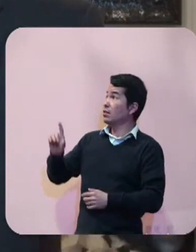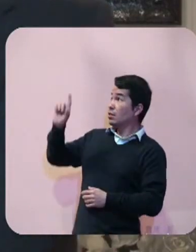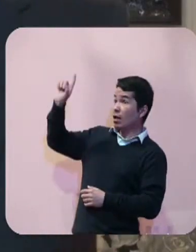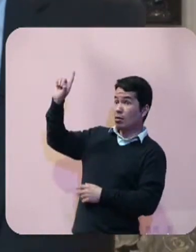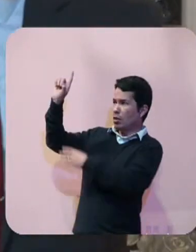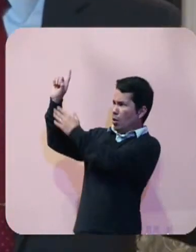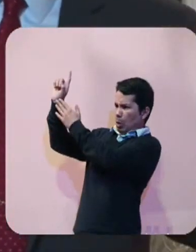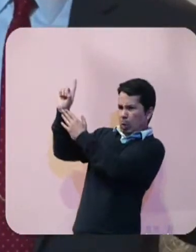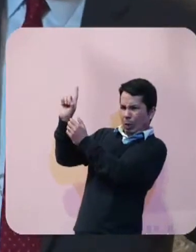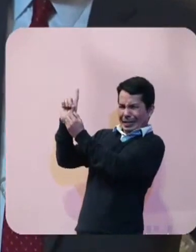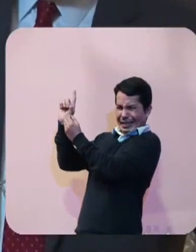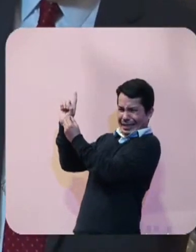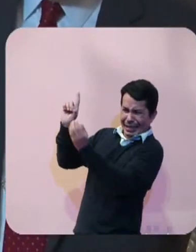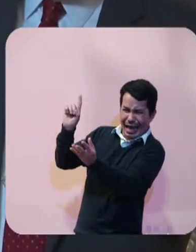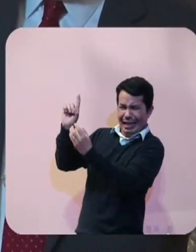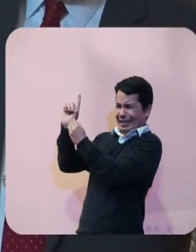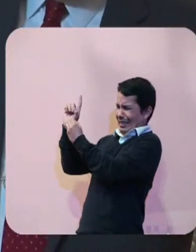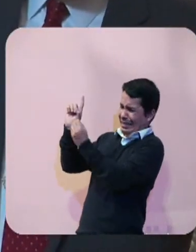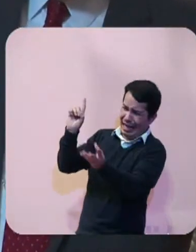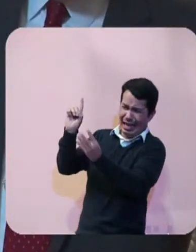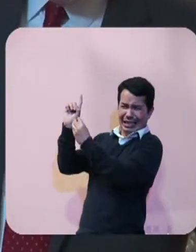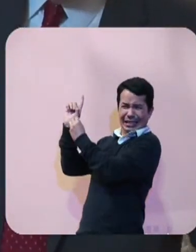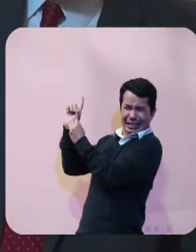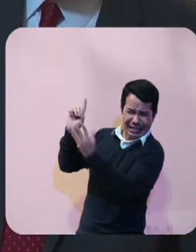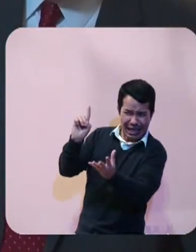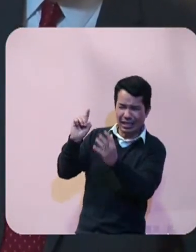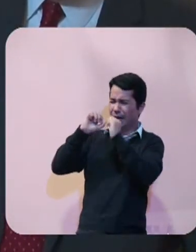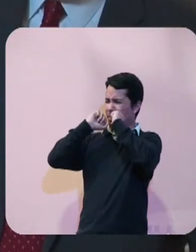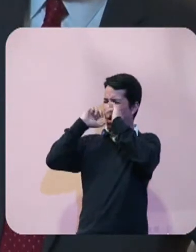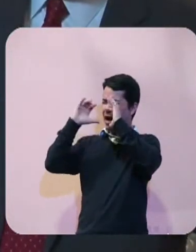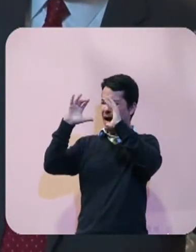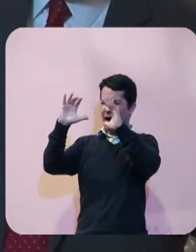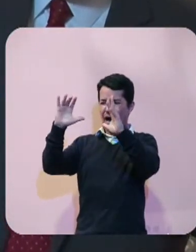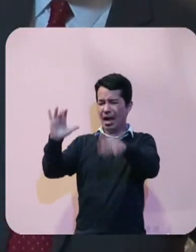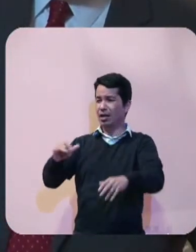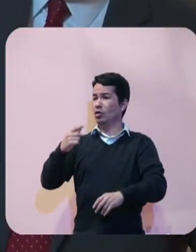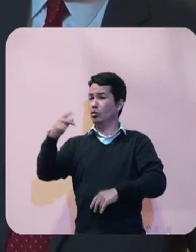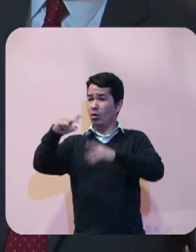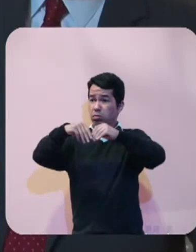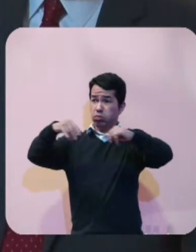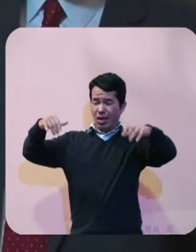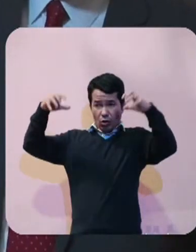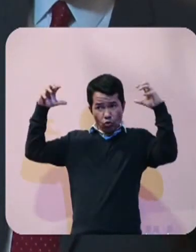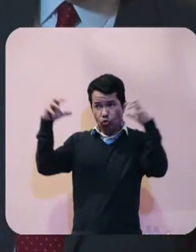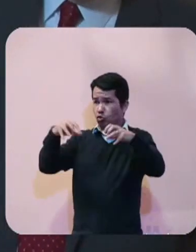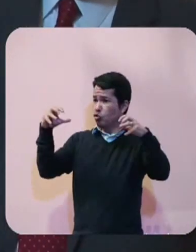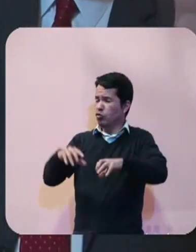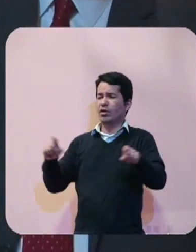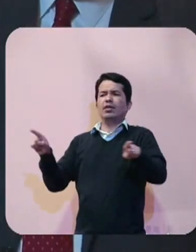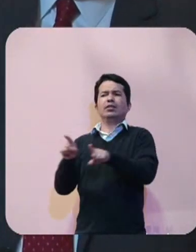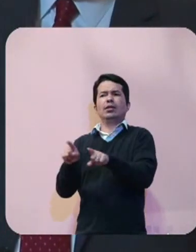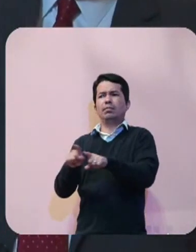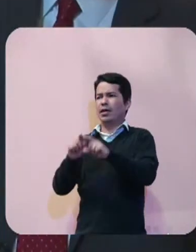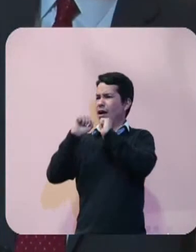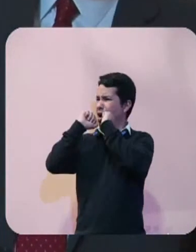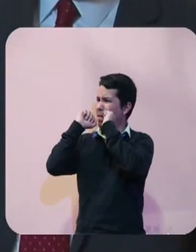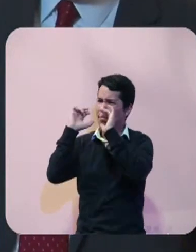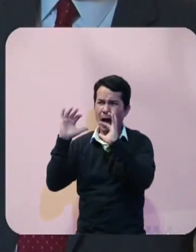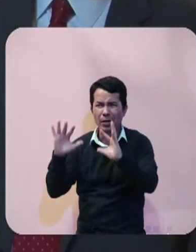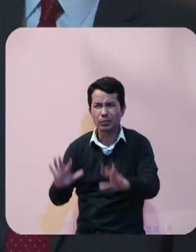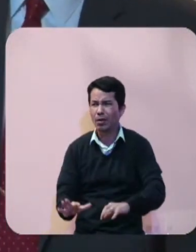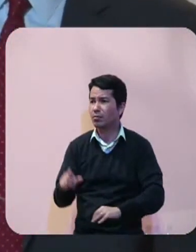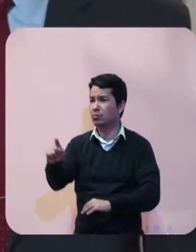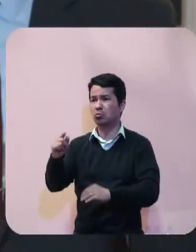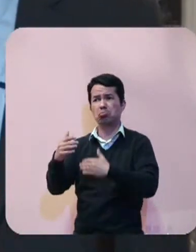o depósito do seu tesouro, para enviar chuva à sua terra no devido tempo e para abençoar todo o trabalho das